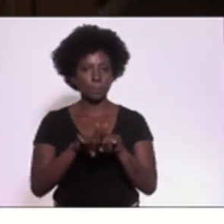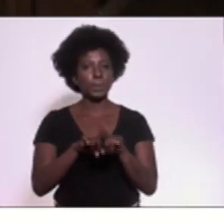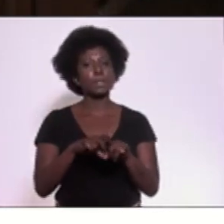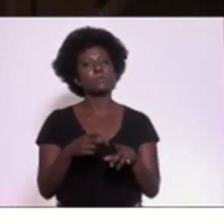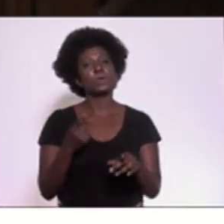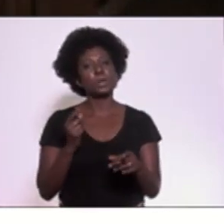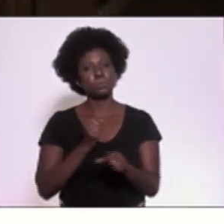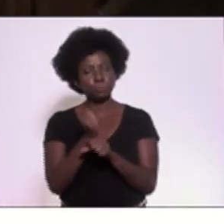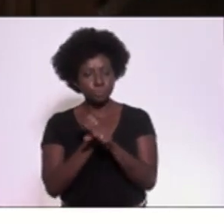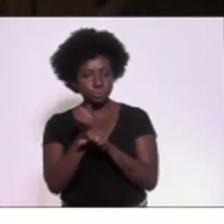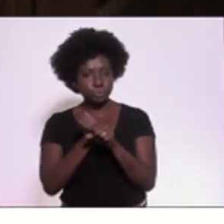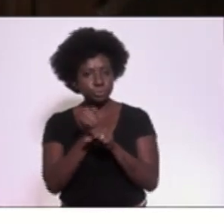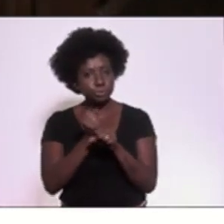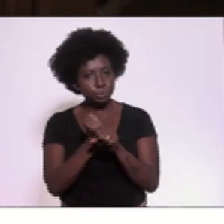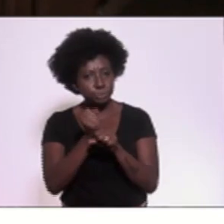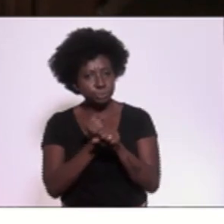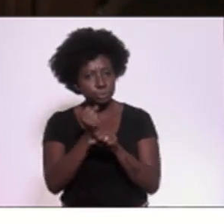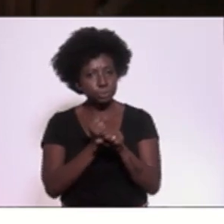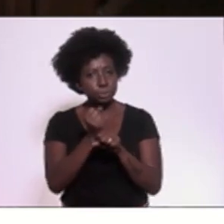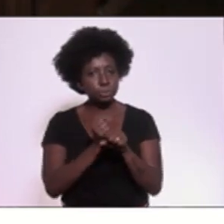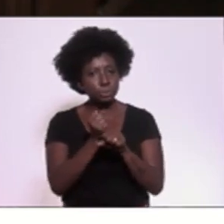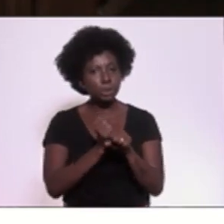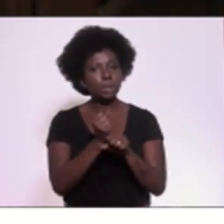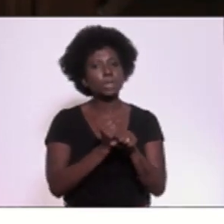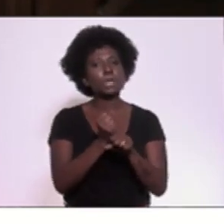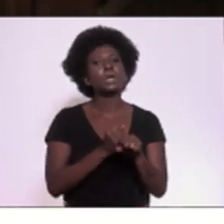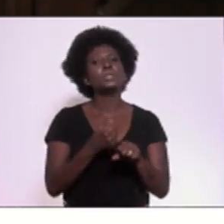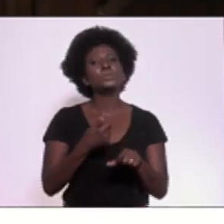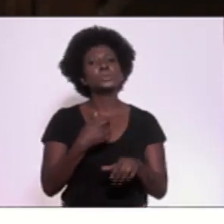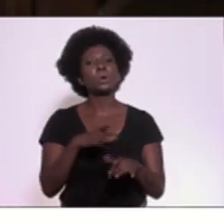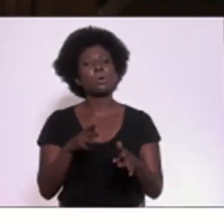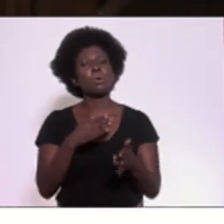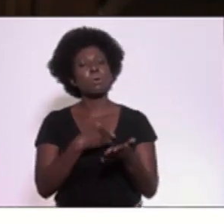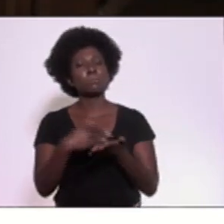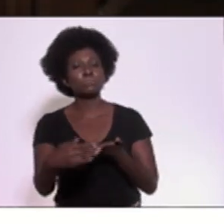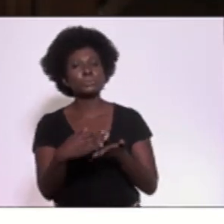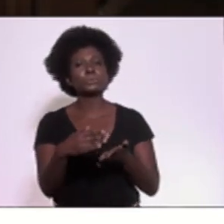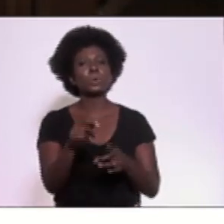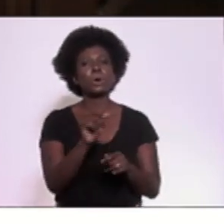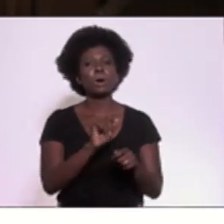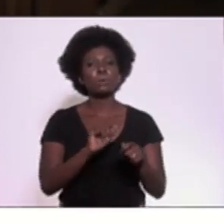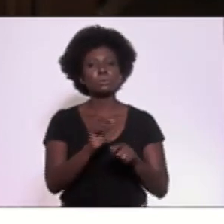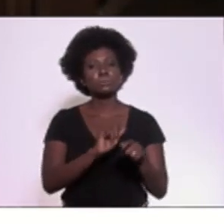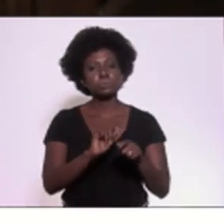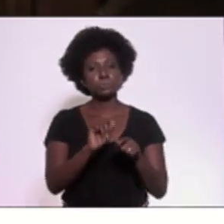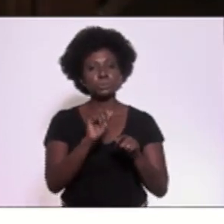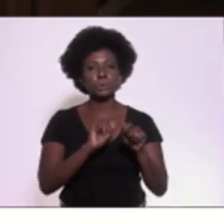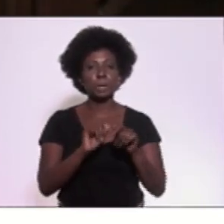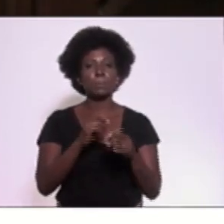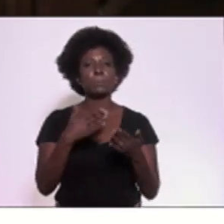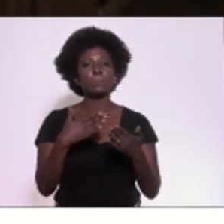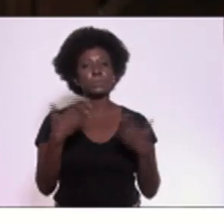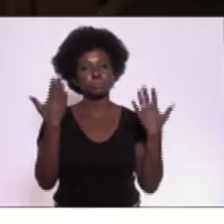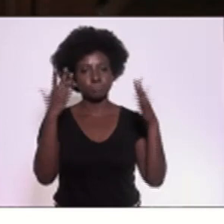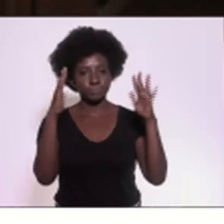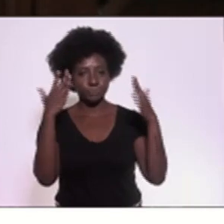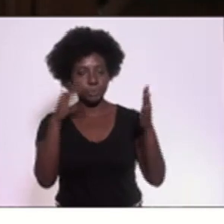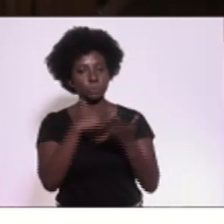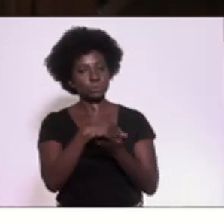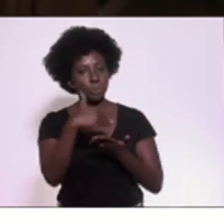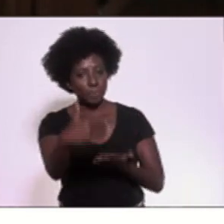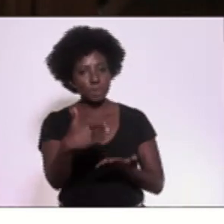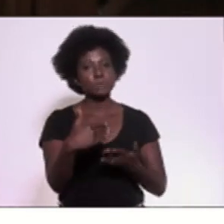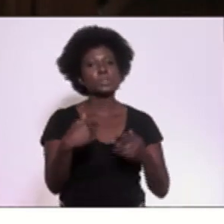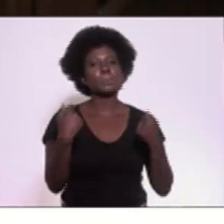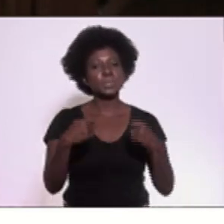anos até a sede informal do tráfico chegou a ser. Por isso, saúdo a iniciativa, mas fiquemos atentos para que